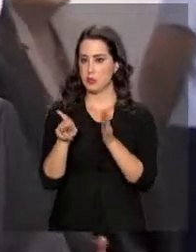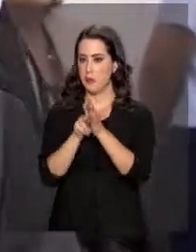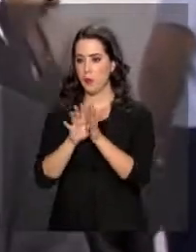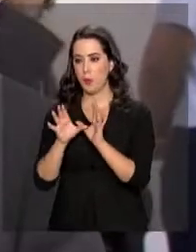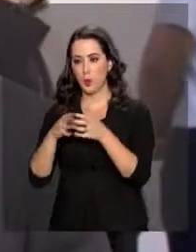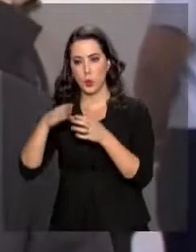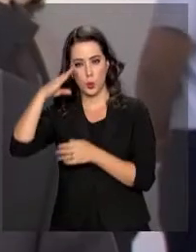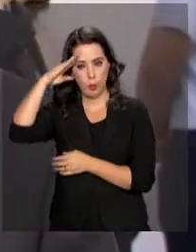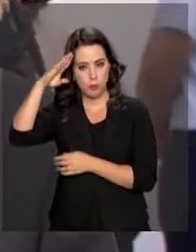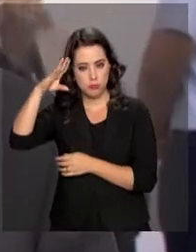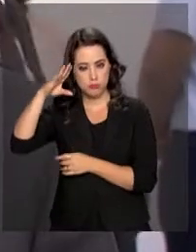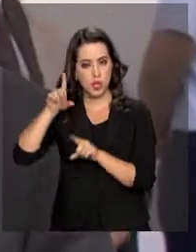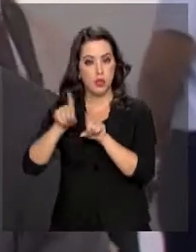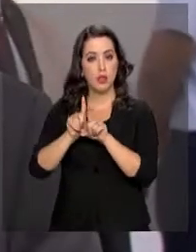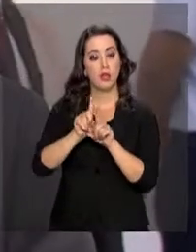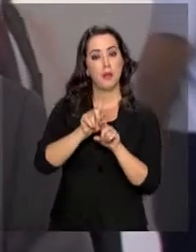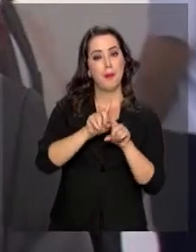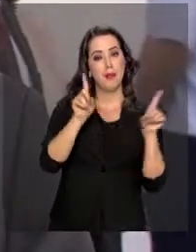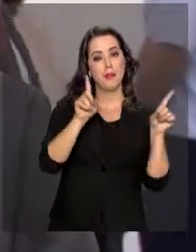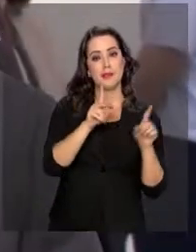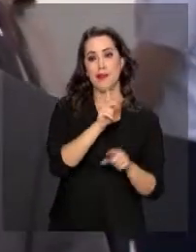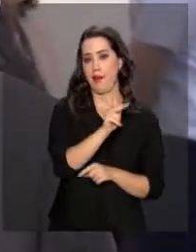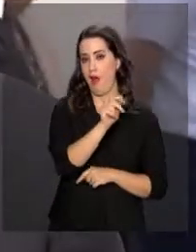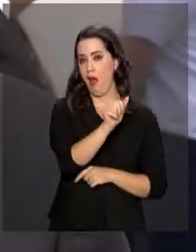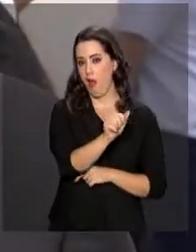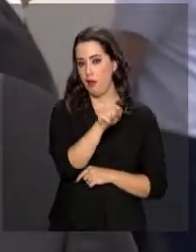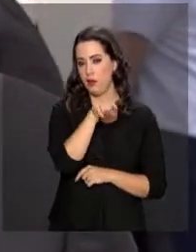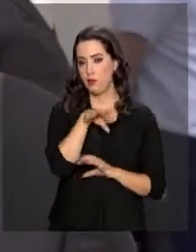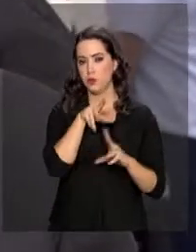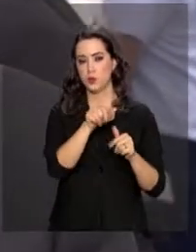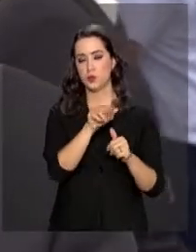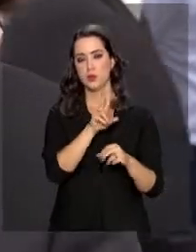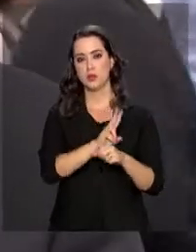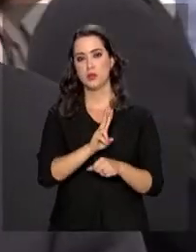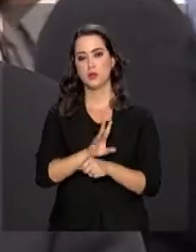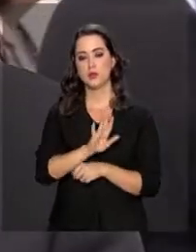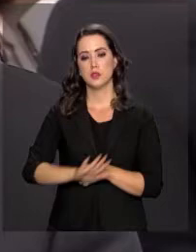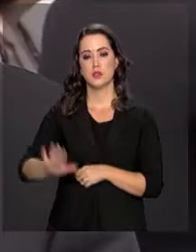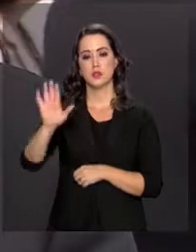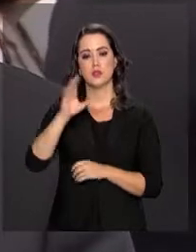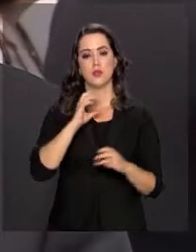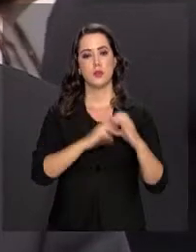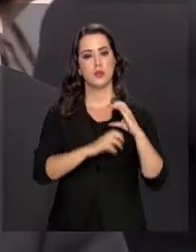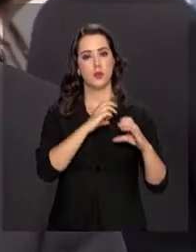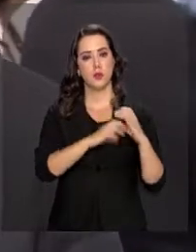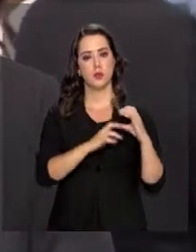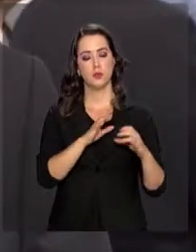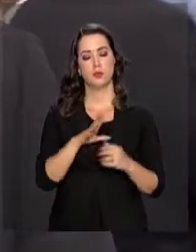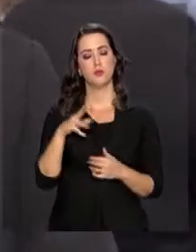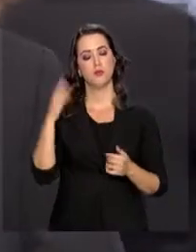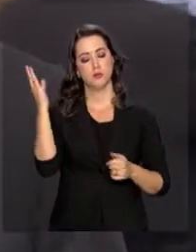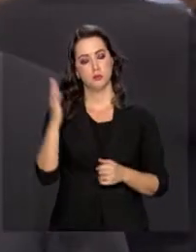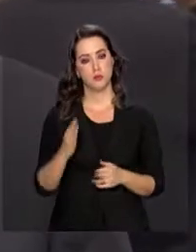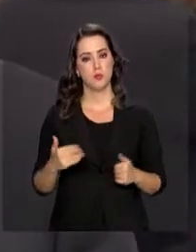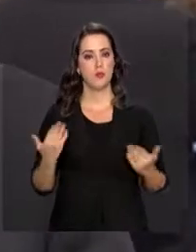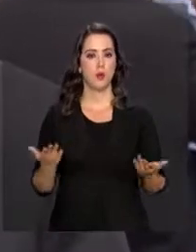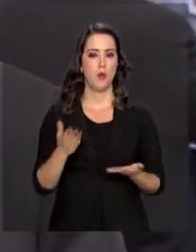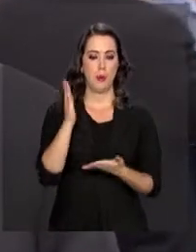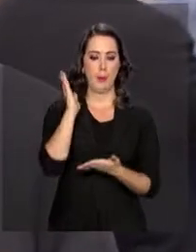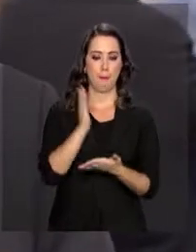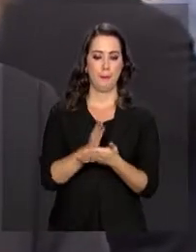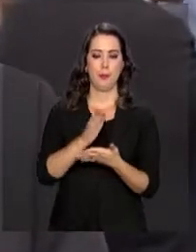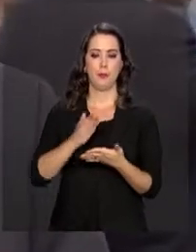banda ka para uso também de todo o sistema de defesa nacional e também da comunidade como um todo que parte dele não vai ser utilizado